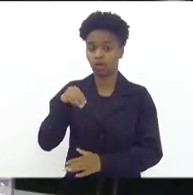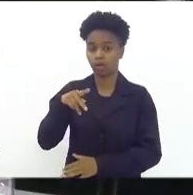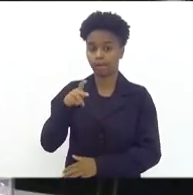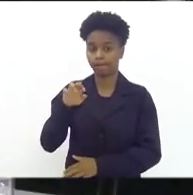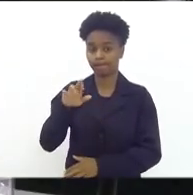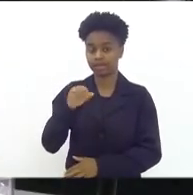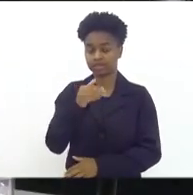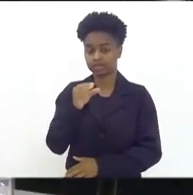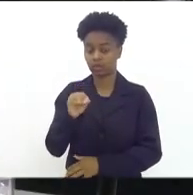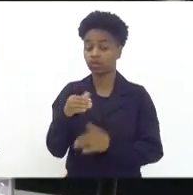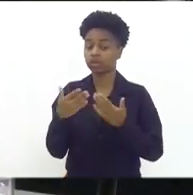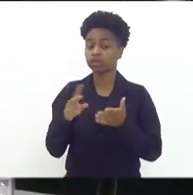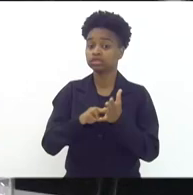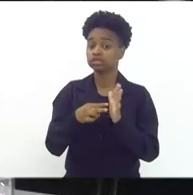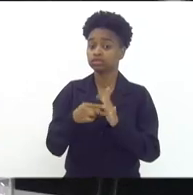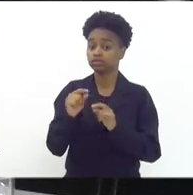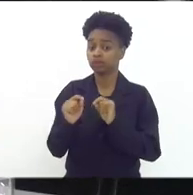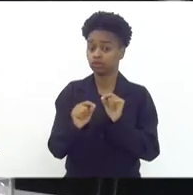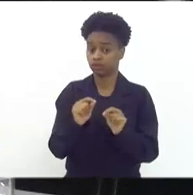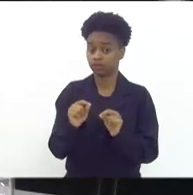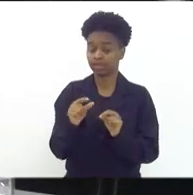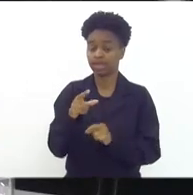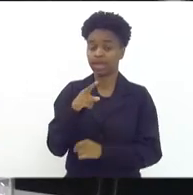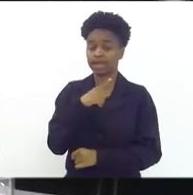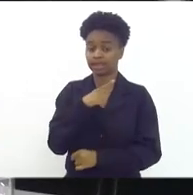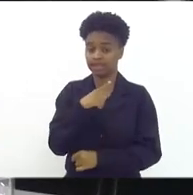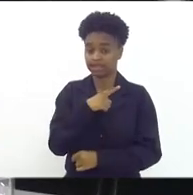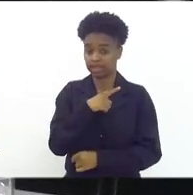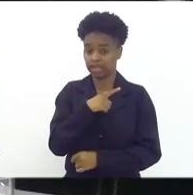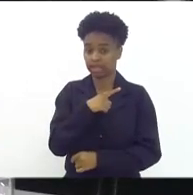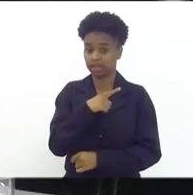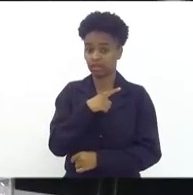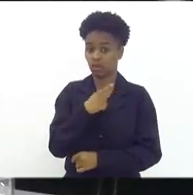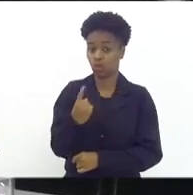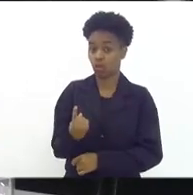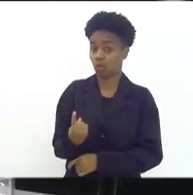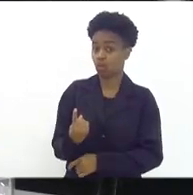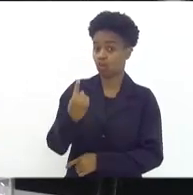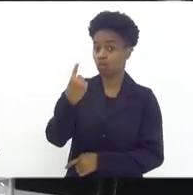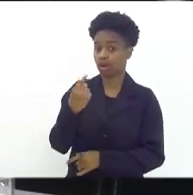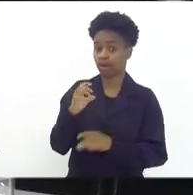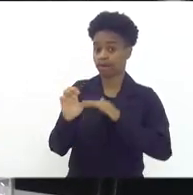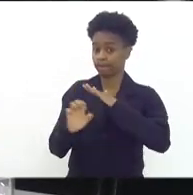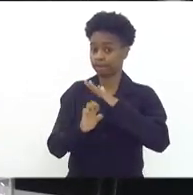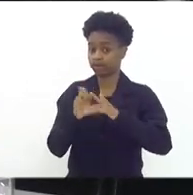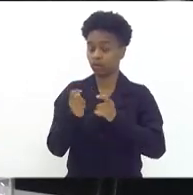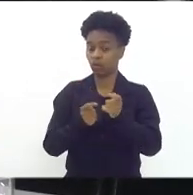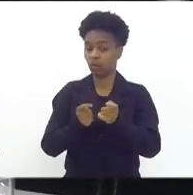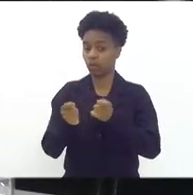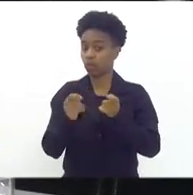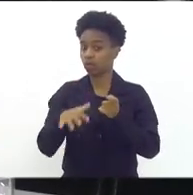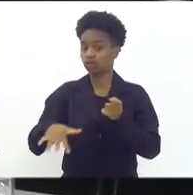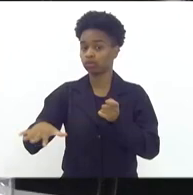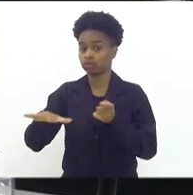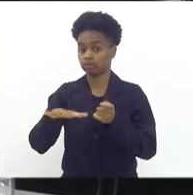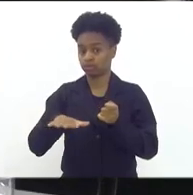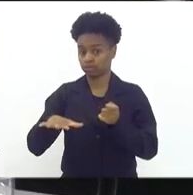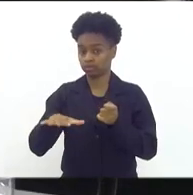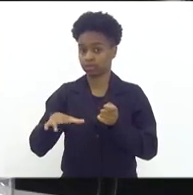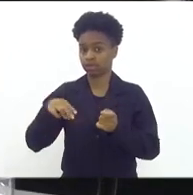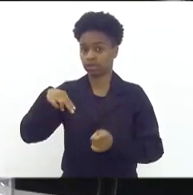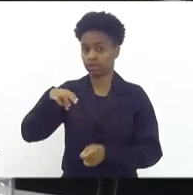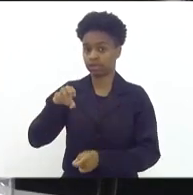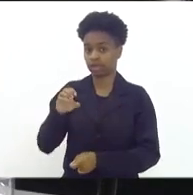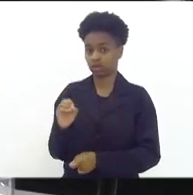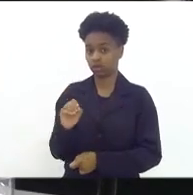de uma certa forma existe uma monopolização na região sobre anel